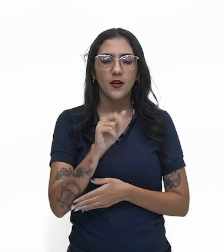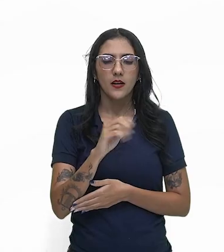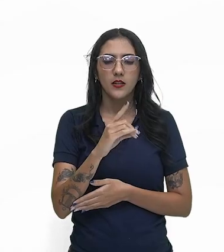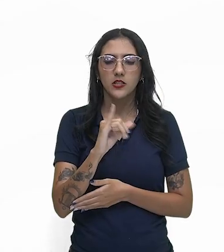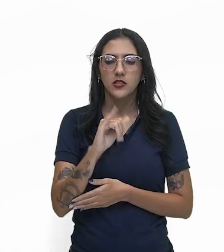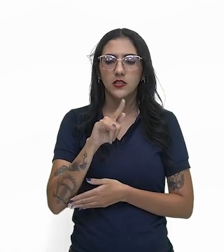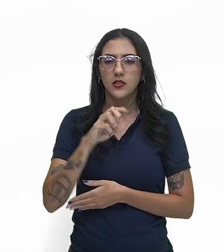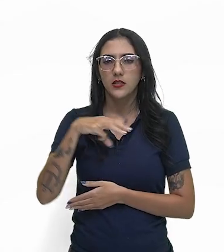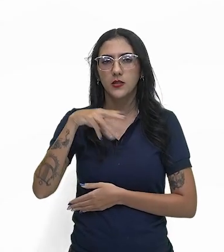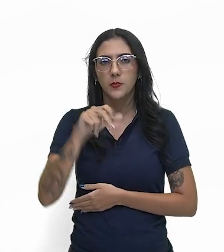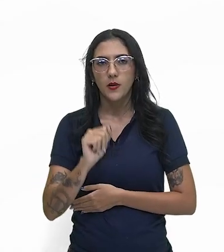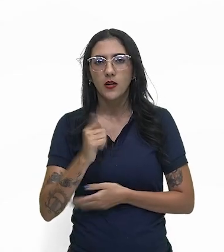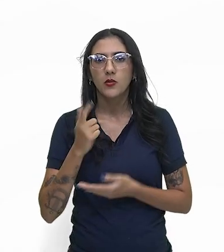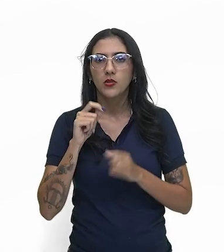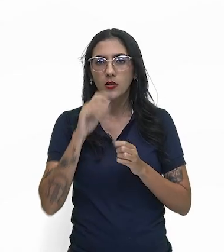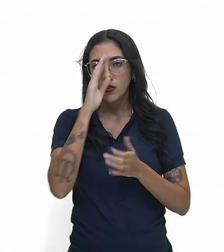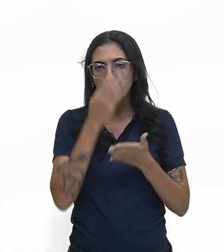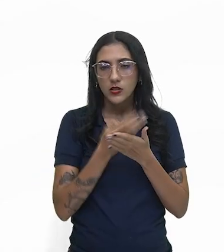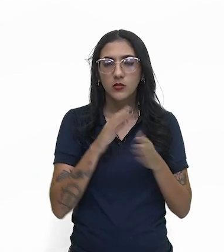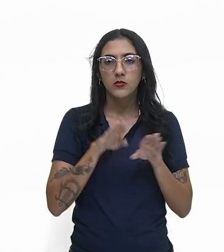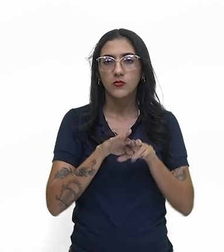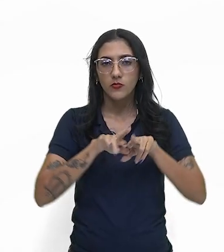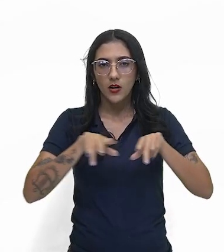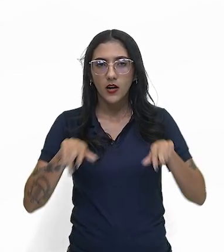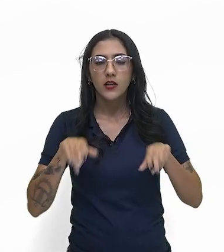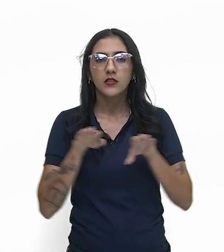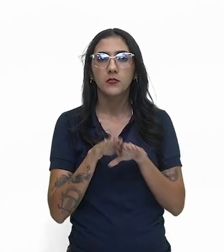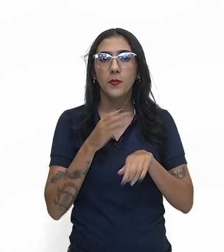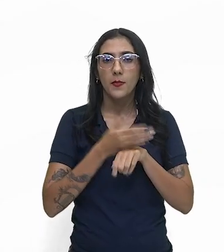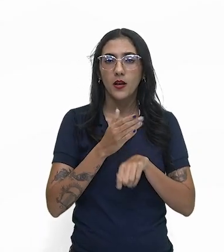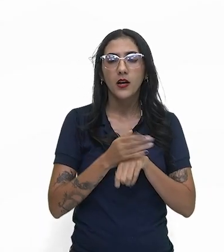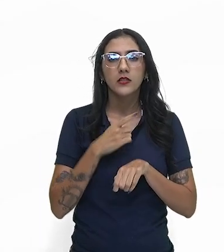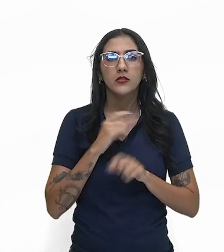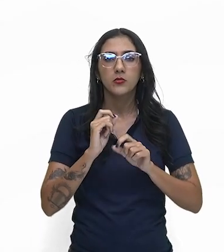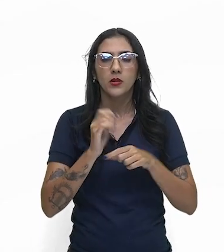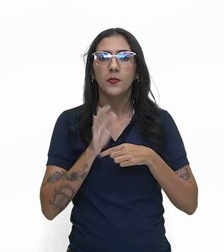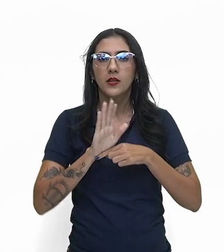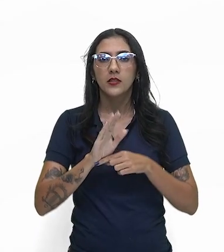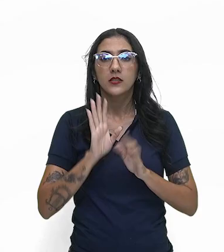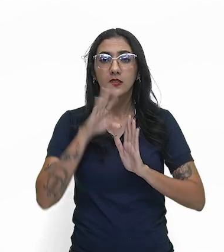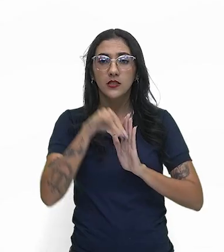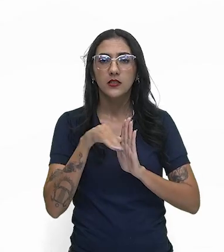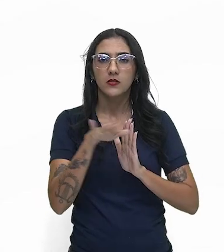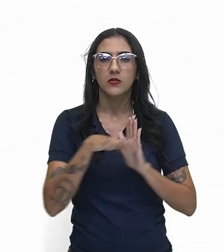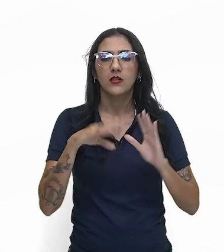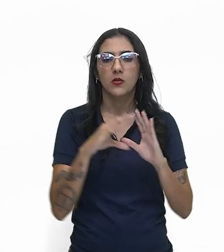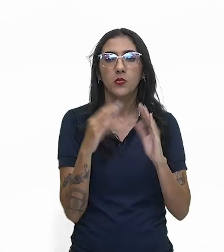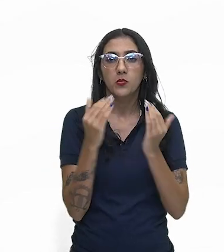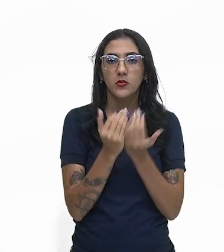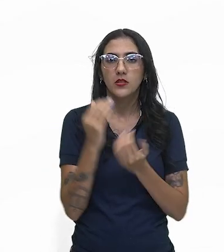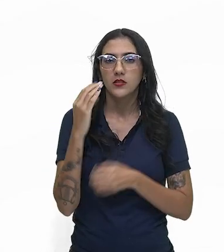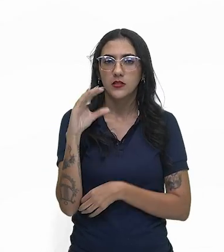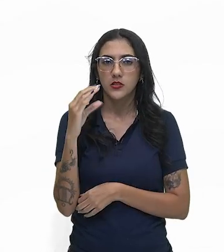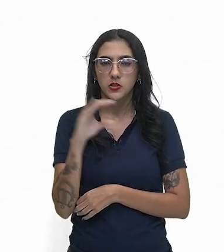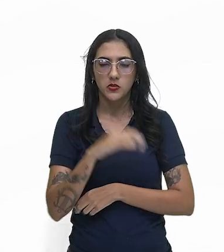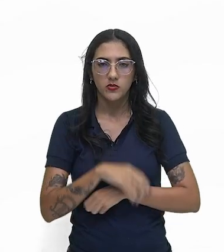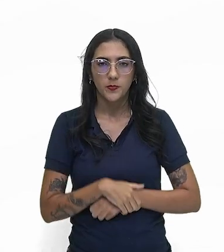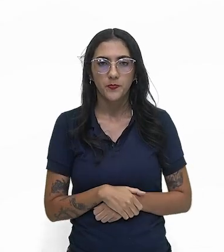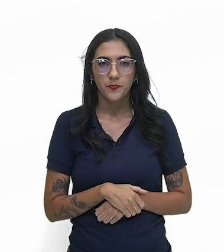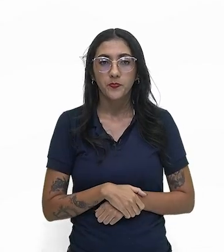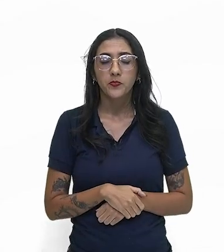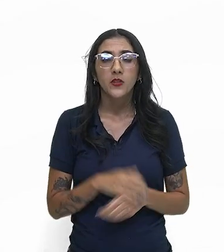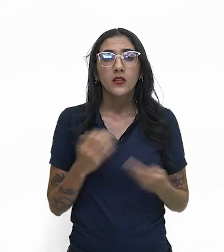de crenças e práticas, né, que definem, né, na comunidade científica. Então, o paradigma é